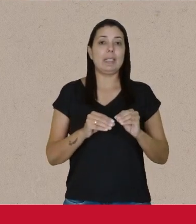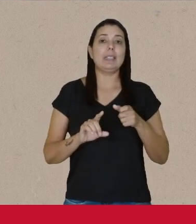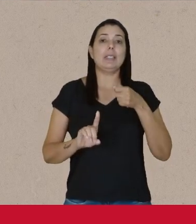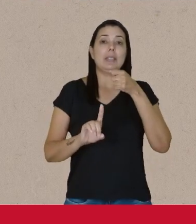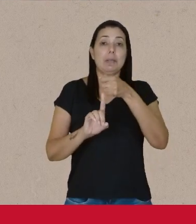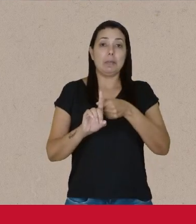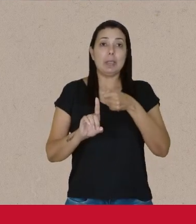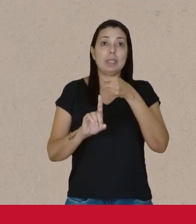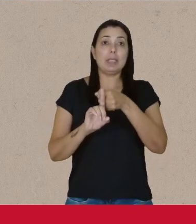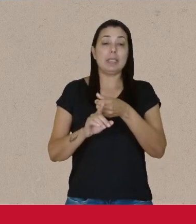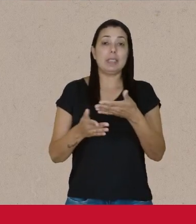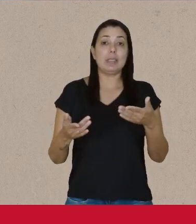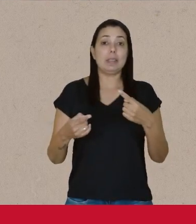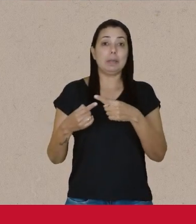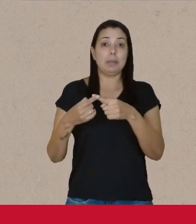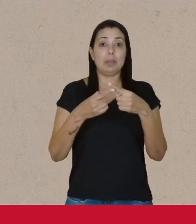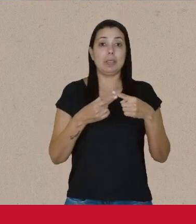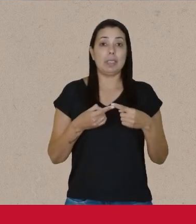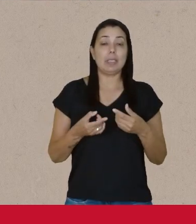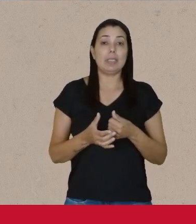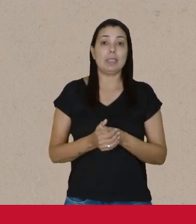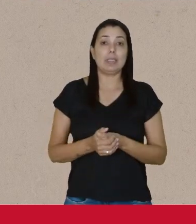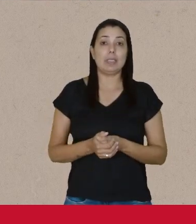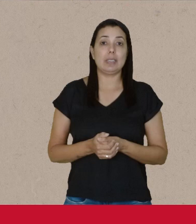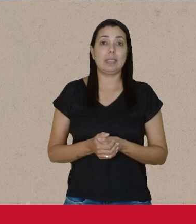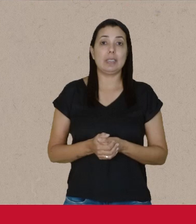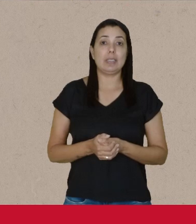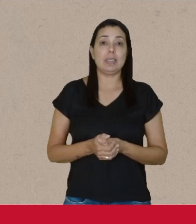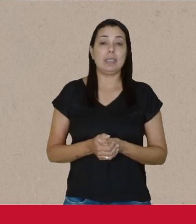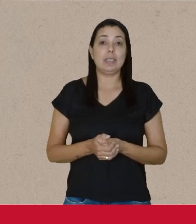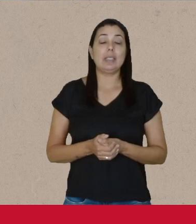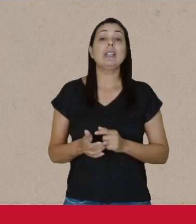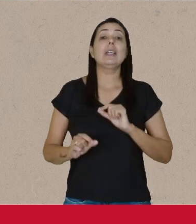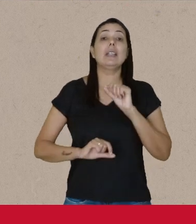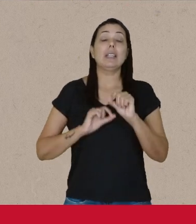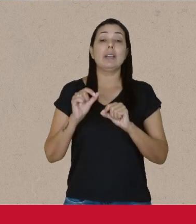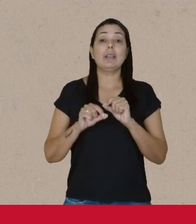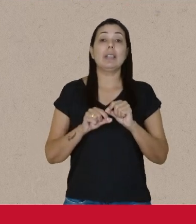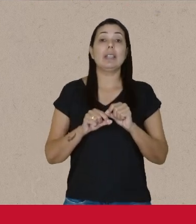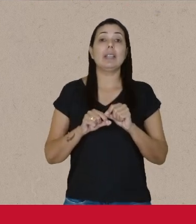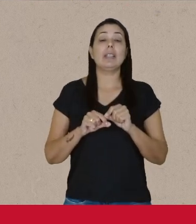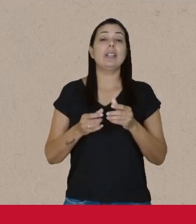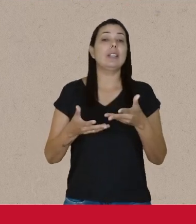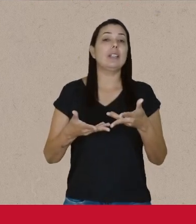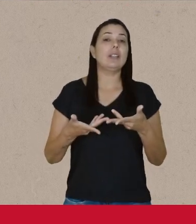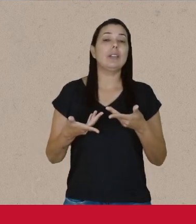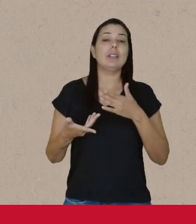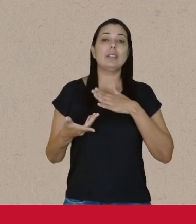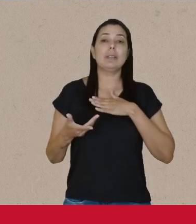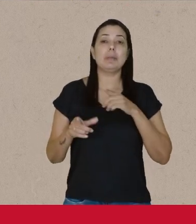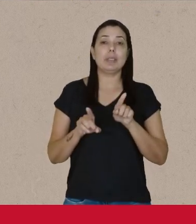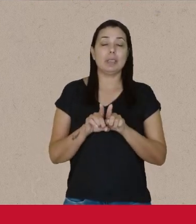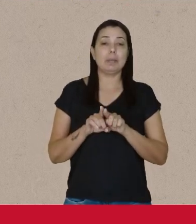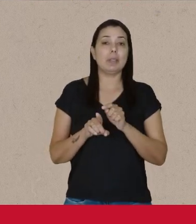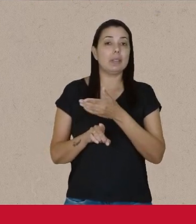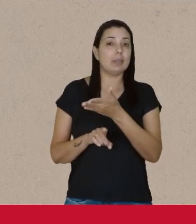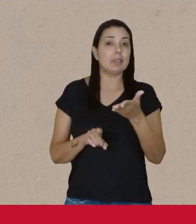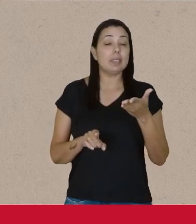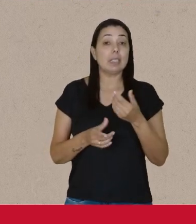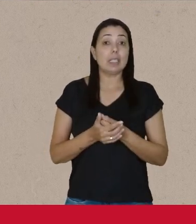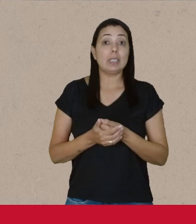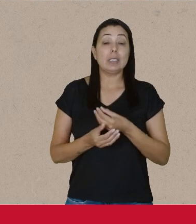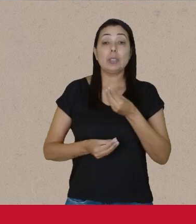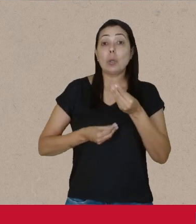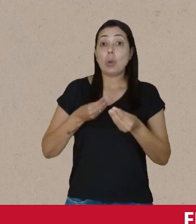militância, todos aqueles que acompanham a Rádio PT, que é muito generosa comigo e conosco. Isso é verdade.